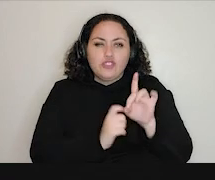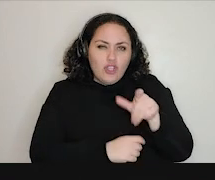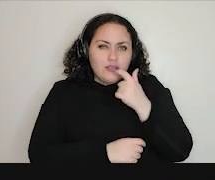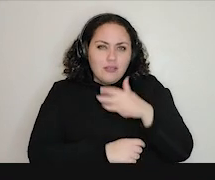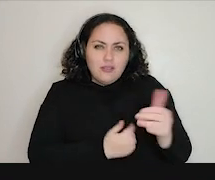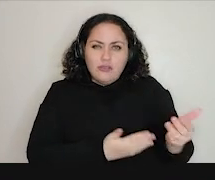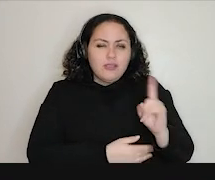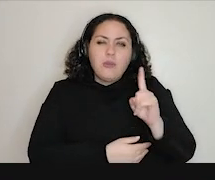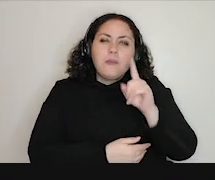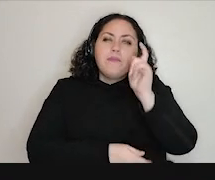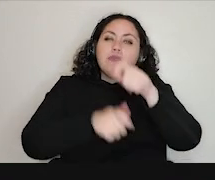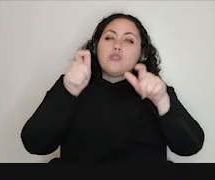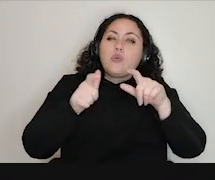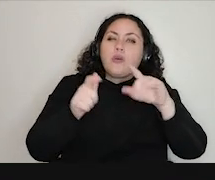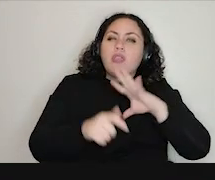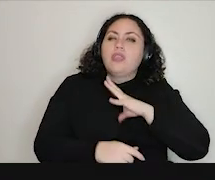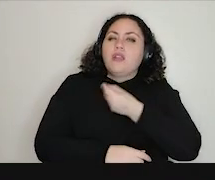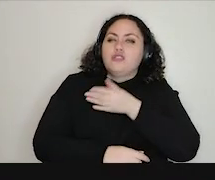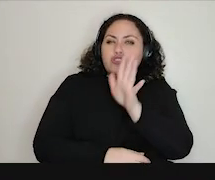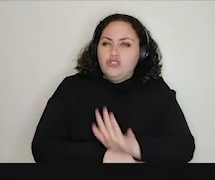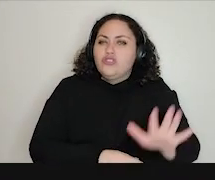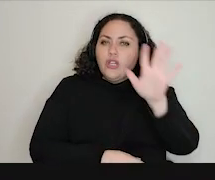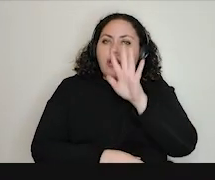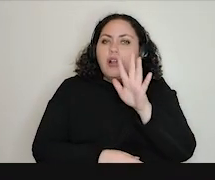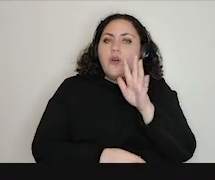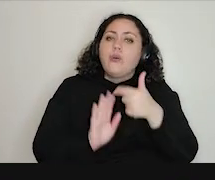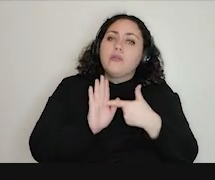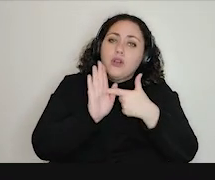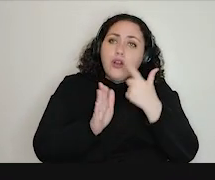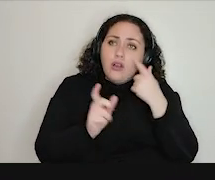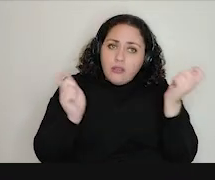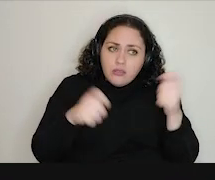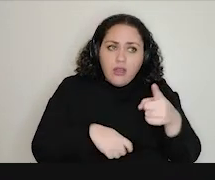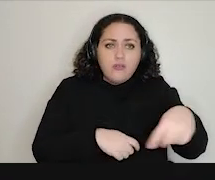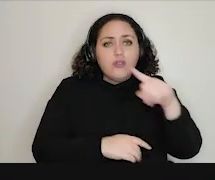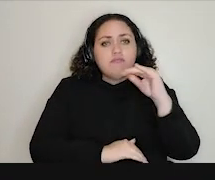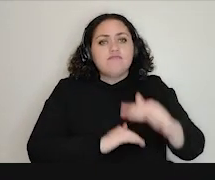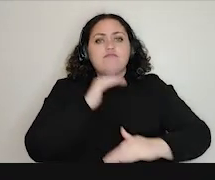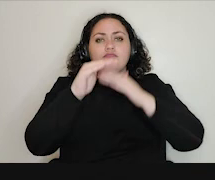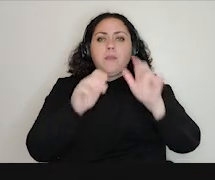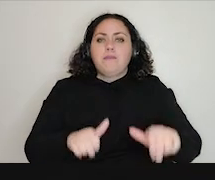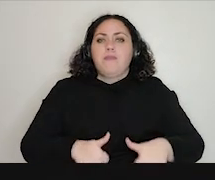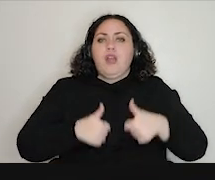possível, sim, estar melhorando. Que elas não precisam passar pelo que eu passei ou